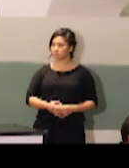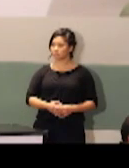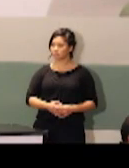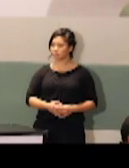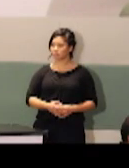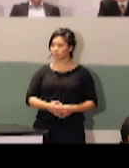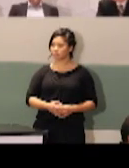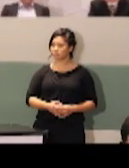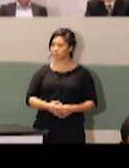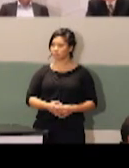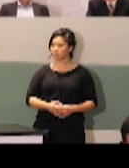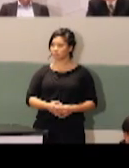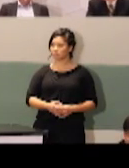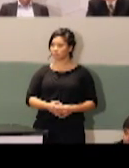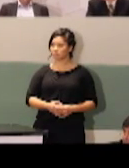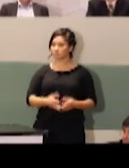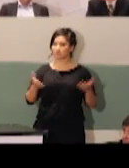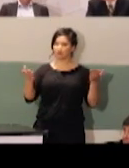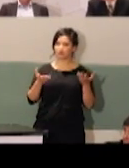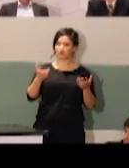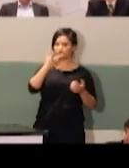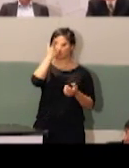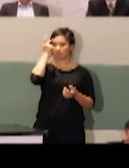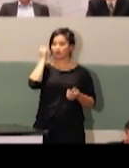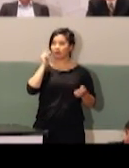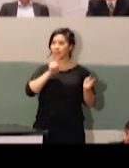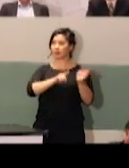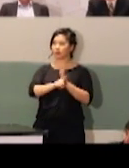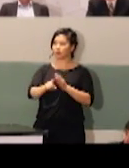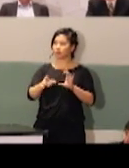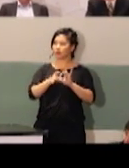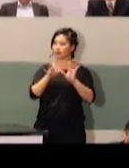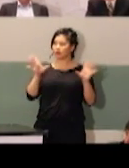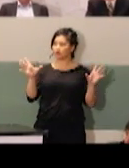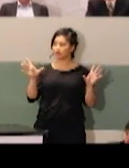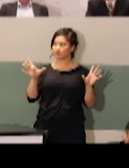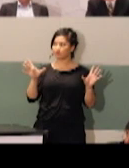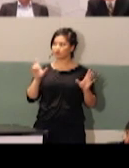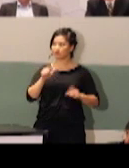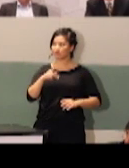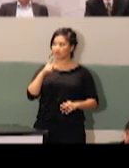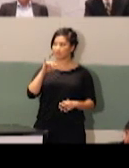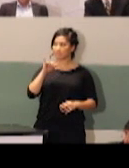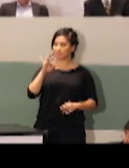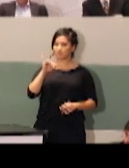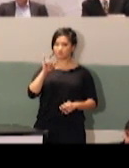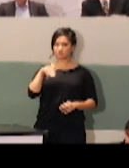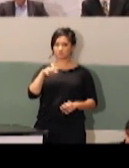A pergunta agora, livre, é do candidato Luiz Pittman.